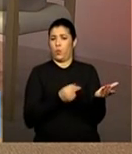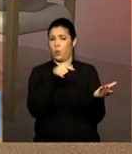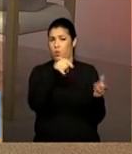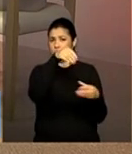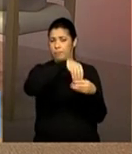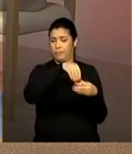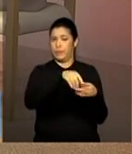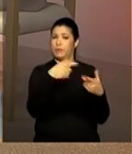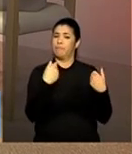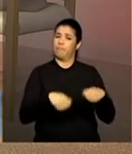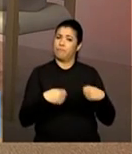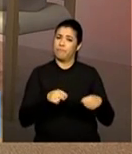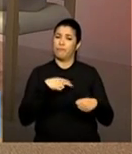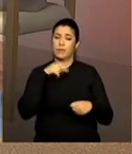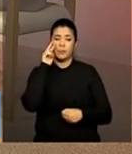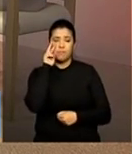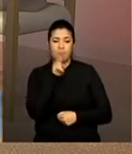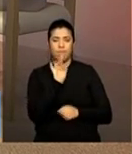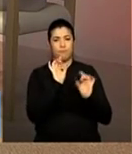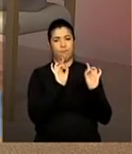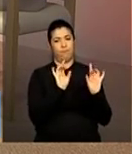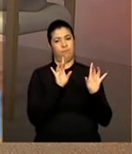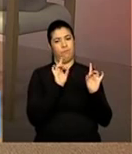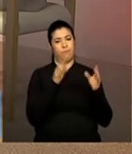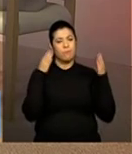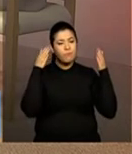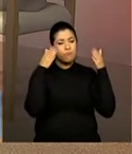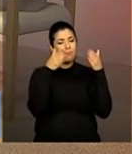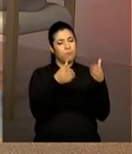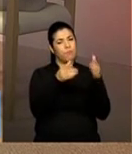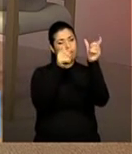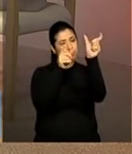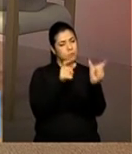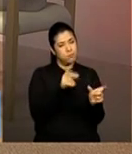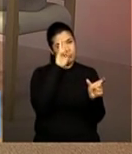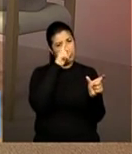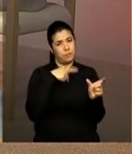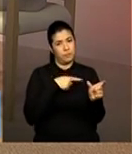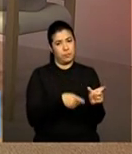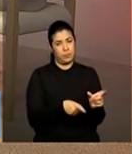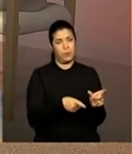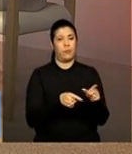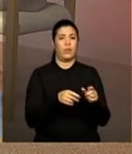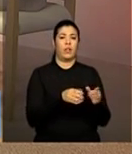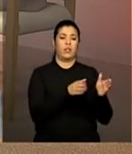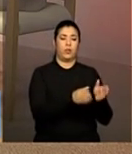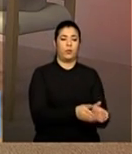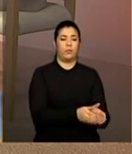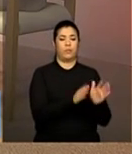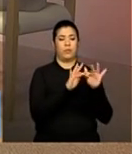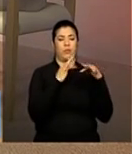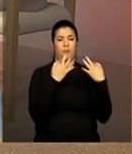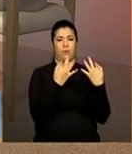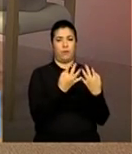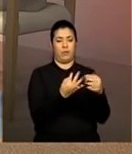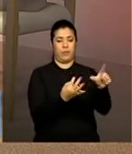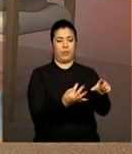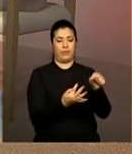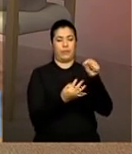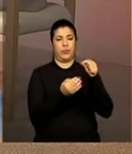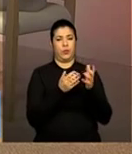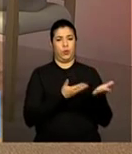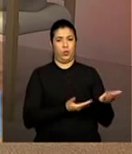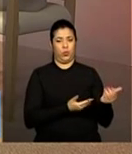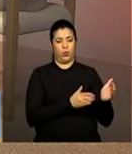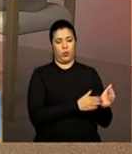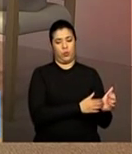família precisa de uma atenção mais mais voltada para ele e aí encaminha as para inserção no serviço de